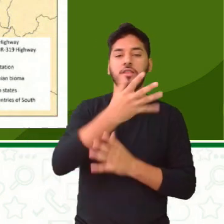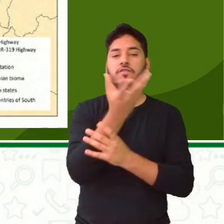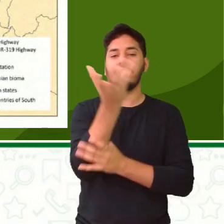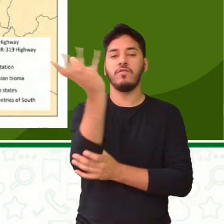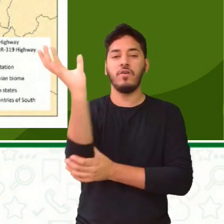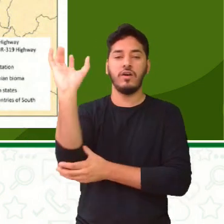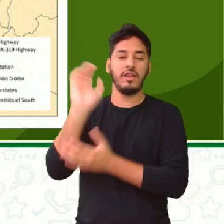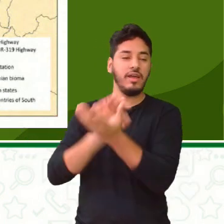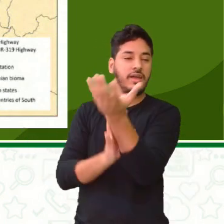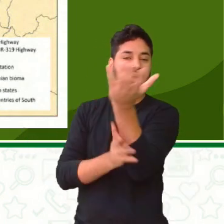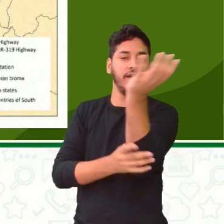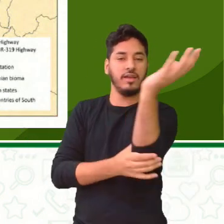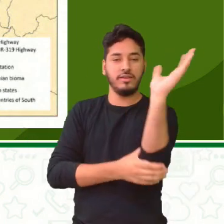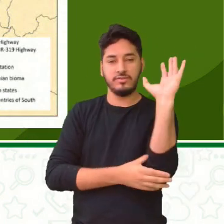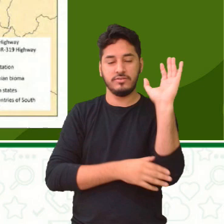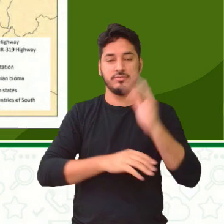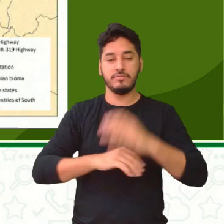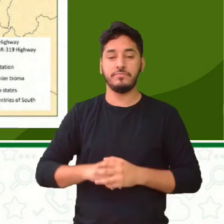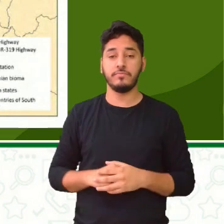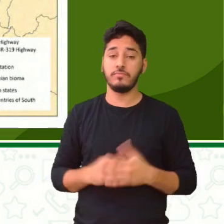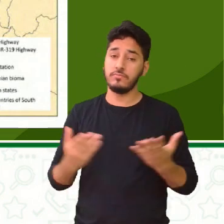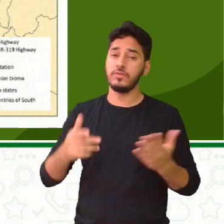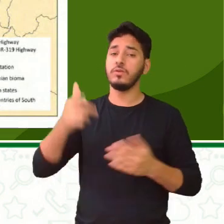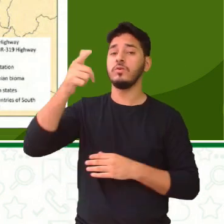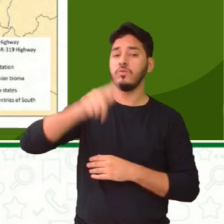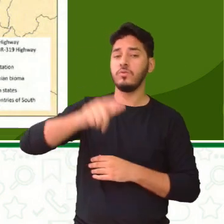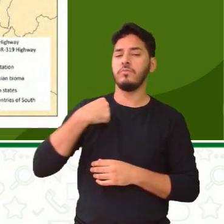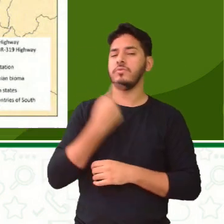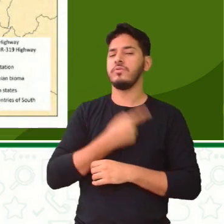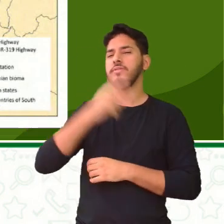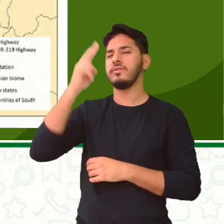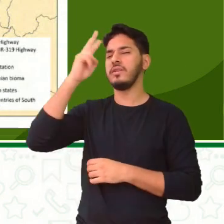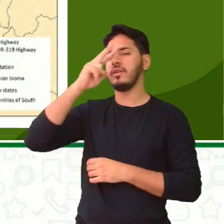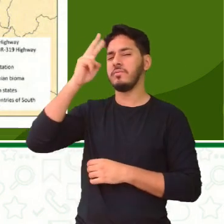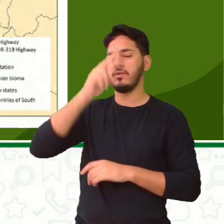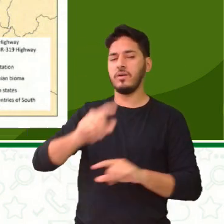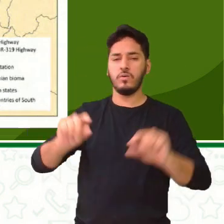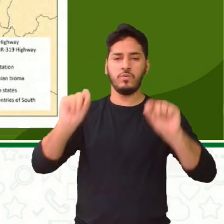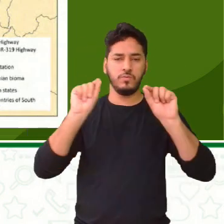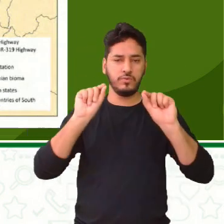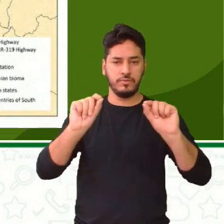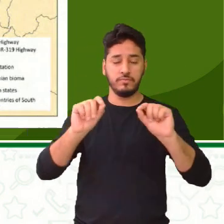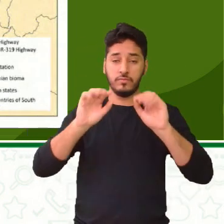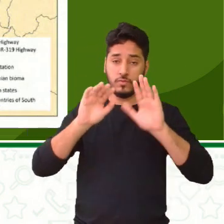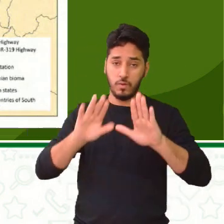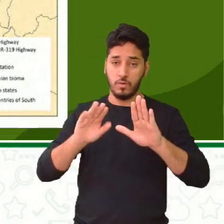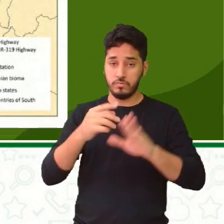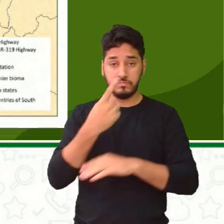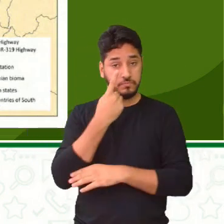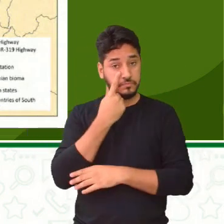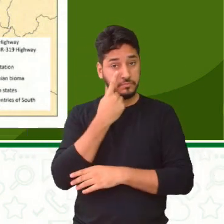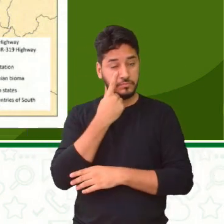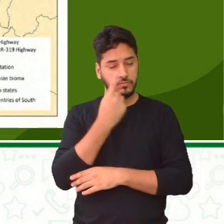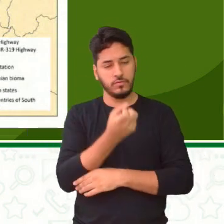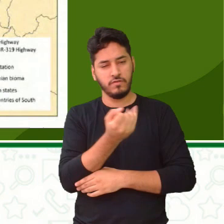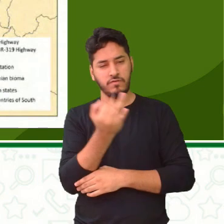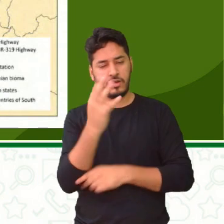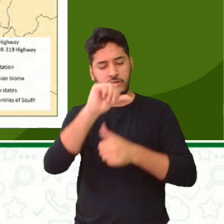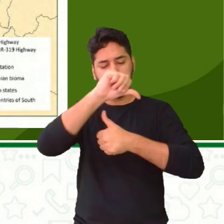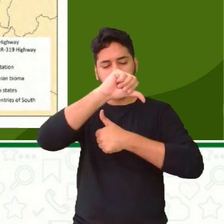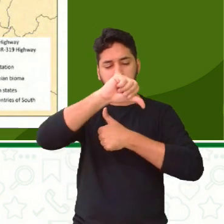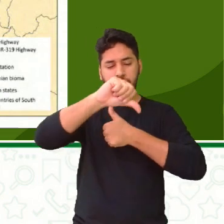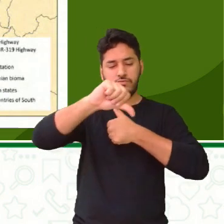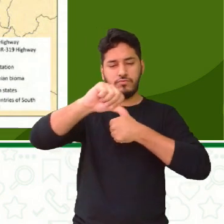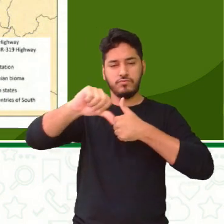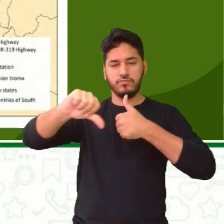floresta ainda em pé. Então, mais uma vez, é para a gente relembrar o quê? Relembrar que muitas mudanças que são